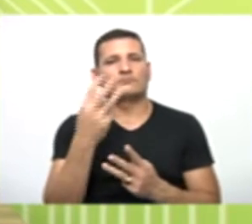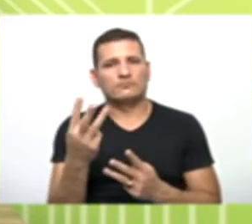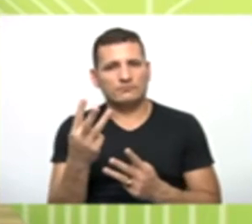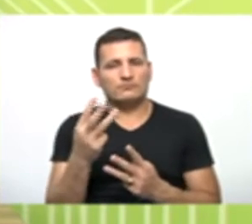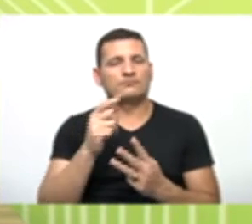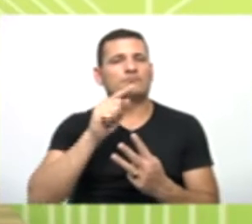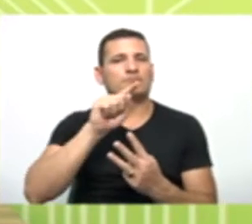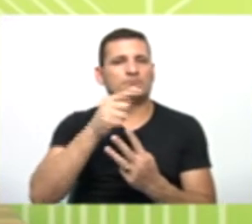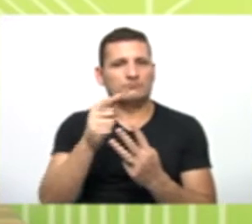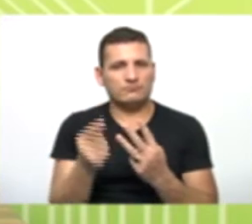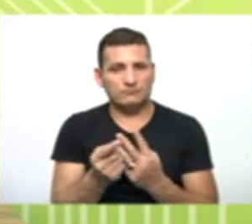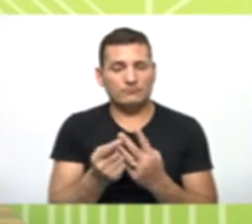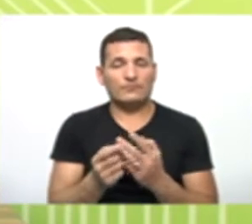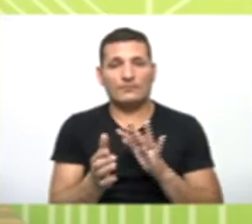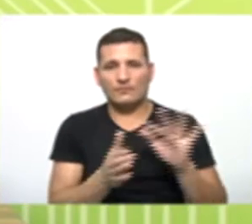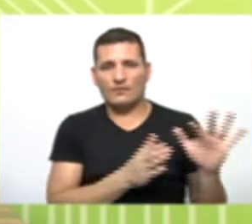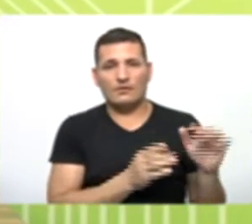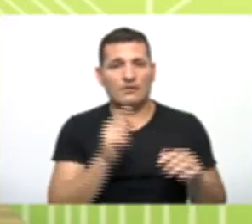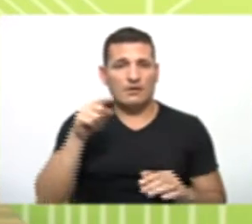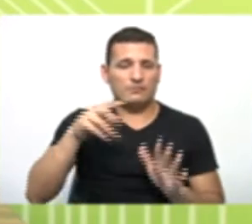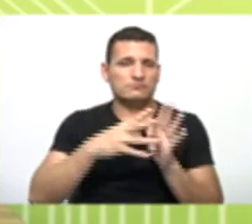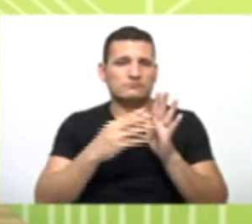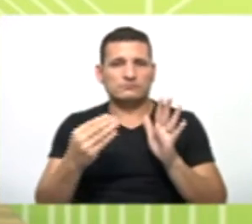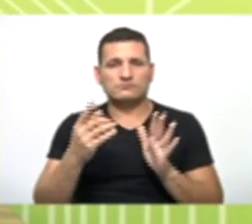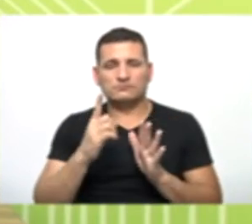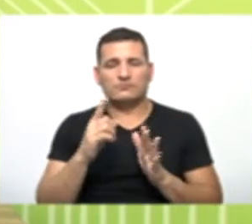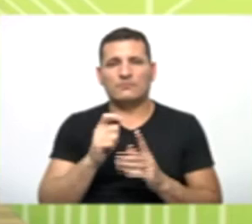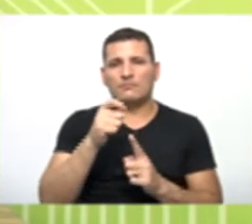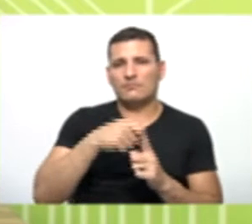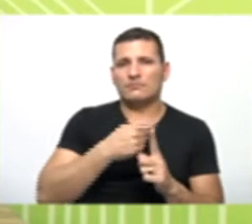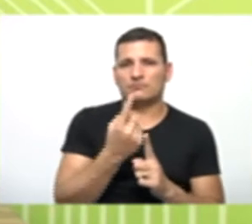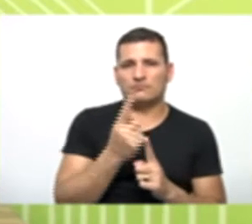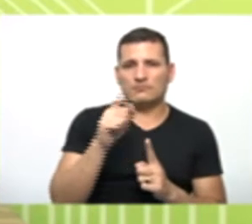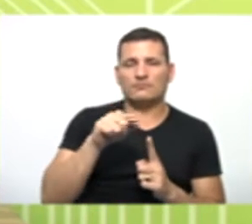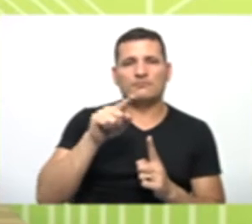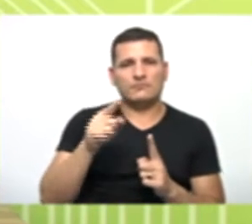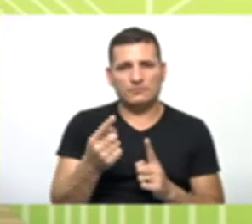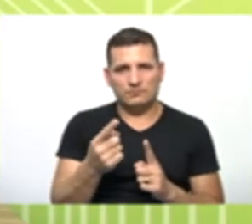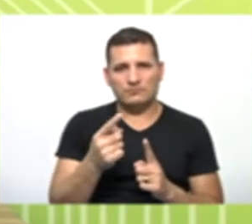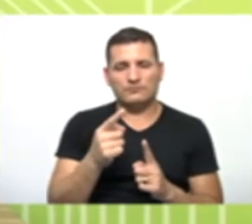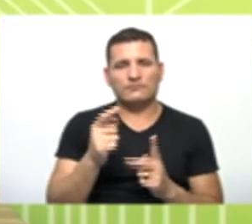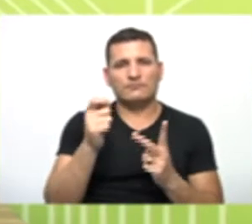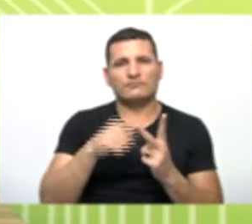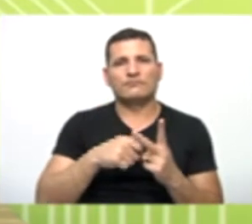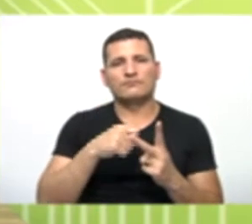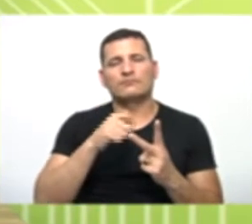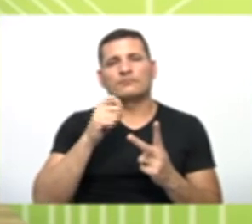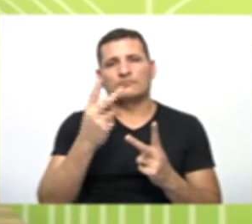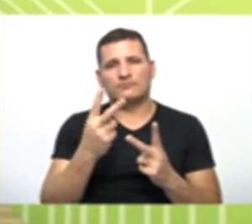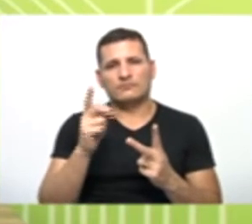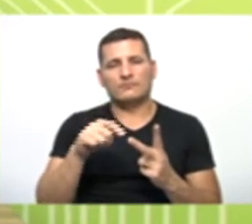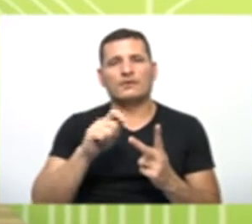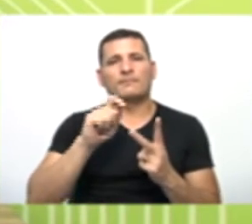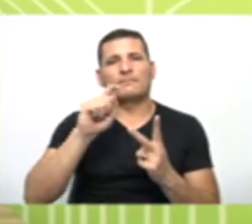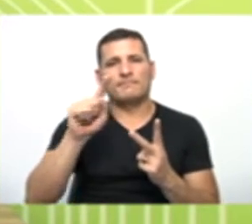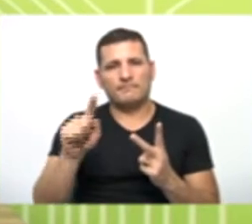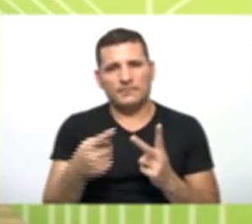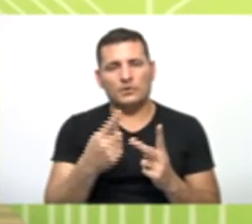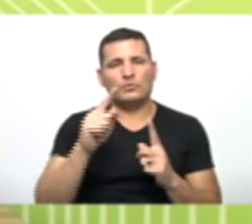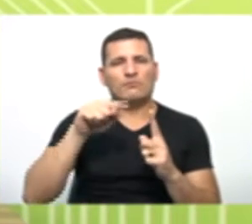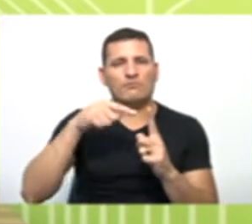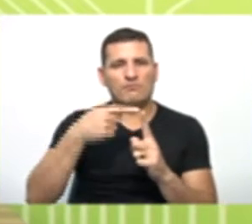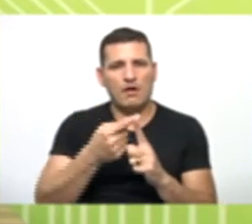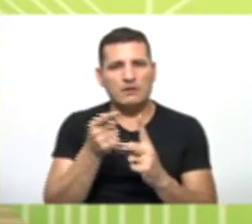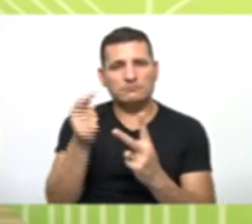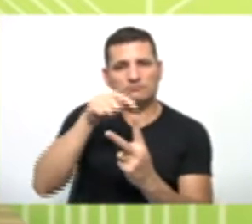1.000. Nesse modelo não, no mês 1 é sobre 1.000, no mês 2 já vai ser sobre 1.000 e mais um pouquinho que gerou no